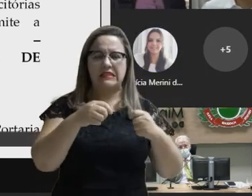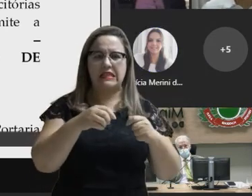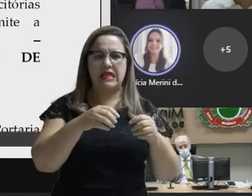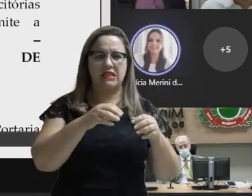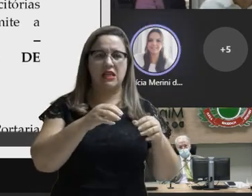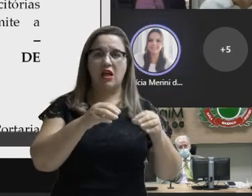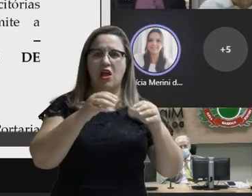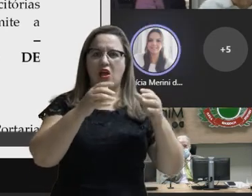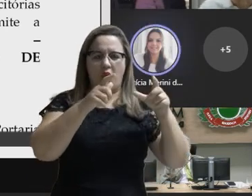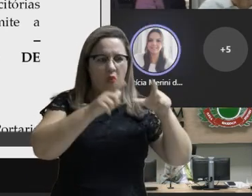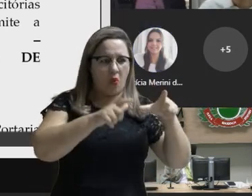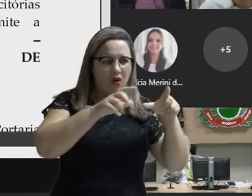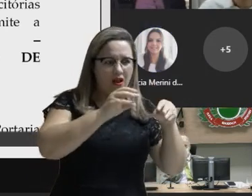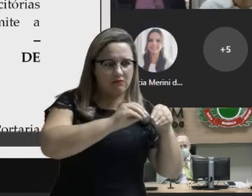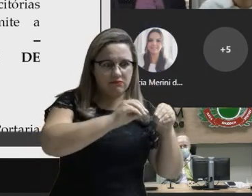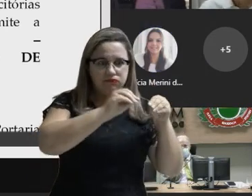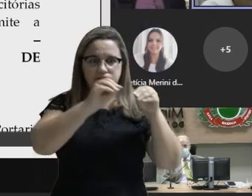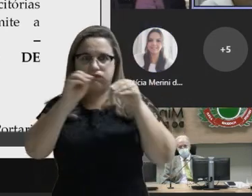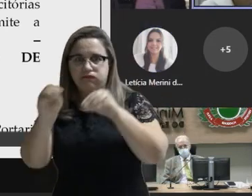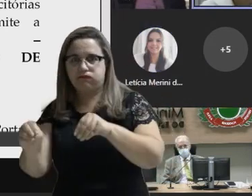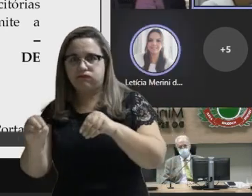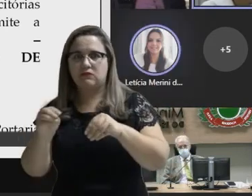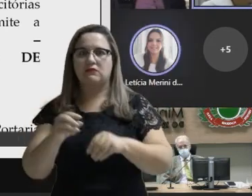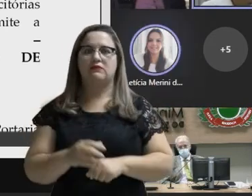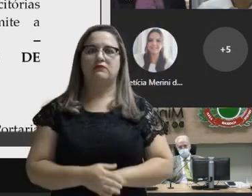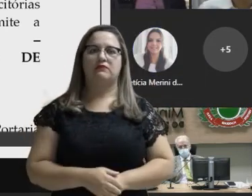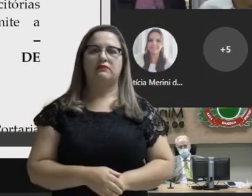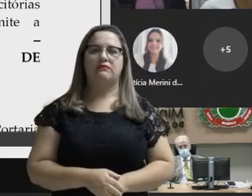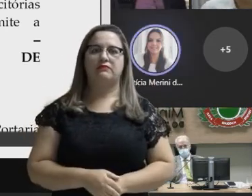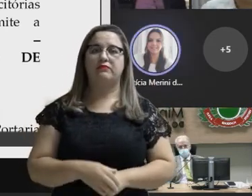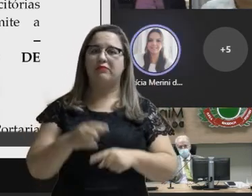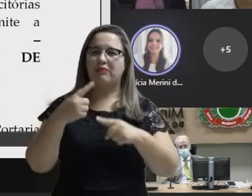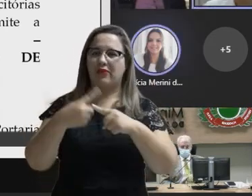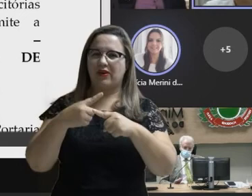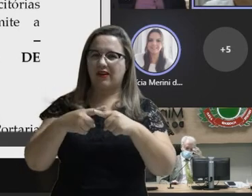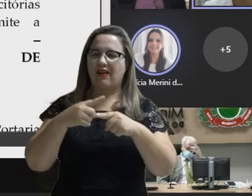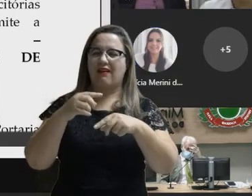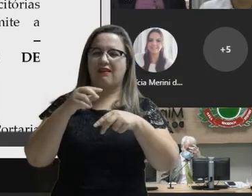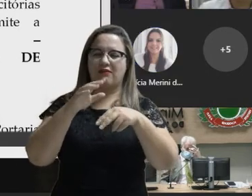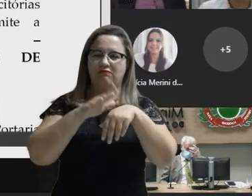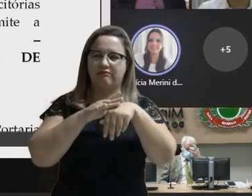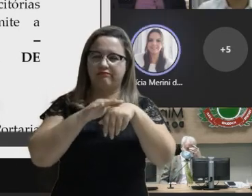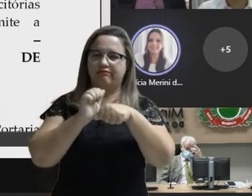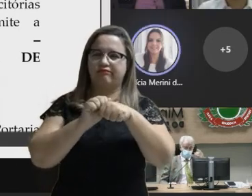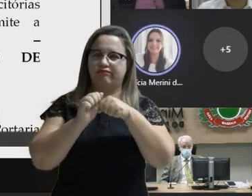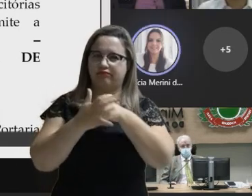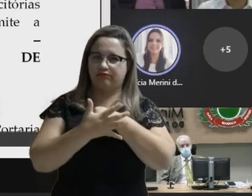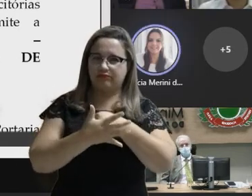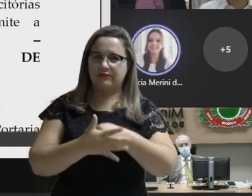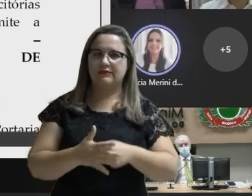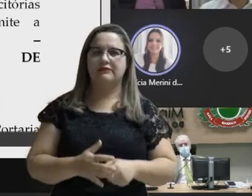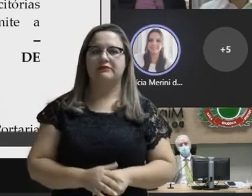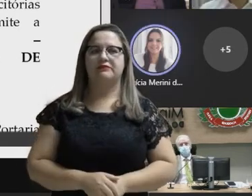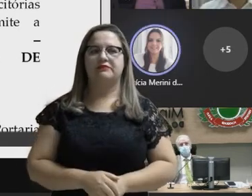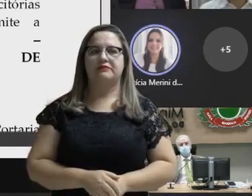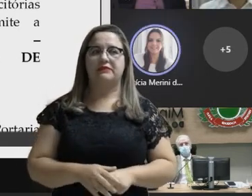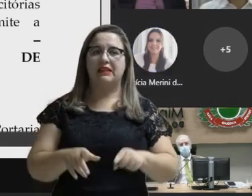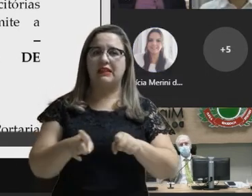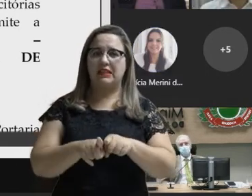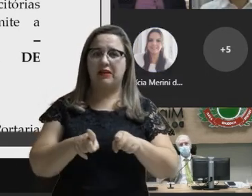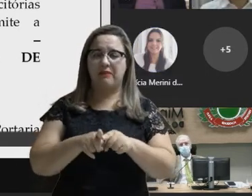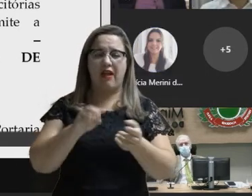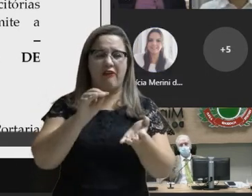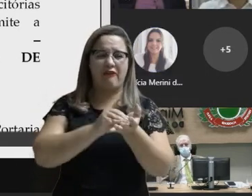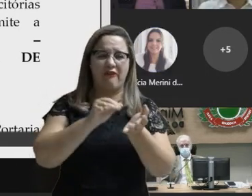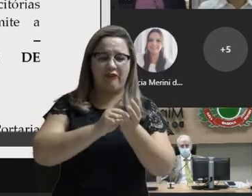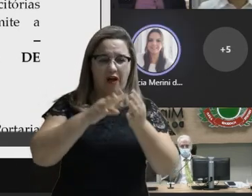para atendimento decorrente das complicações do Covid. Indício de negligência na conduta do médico regulador